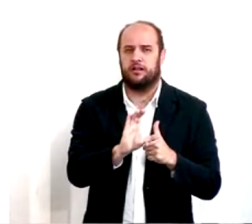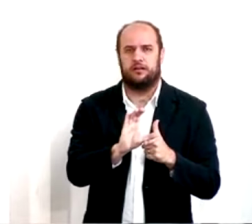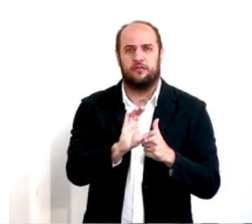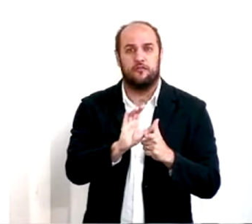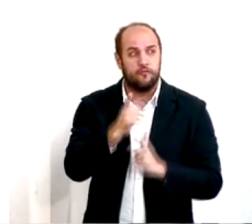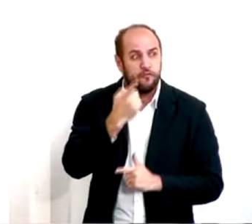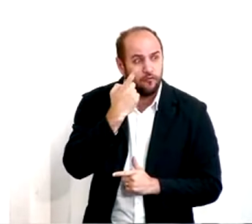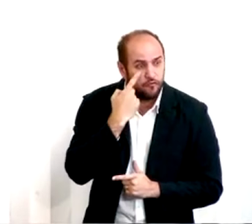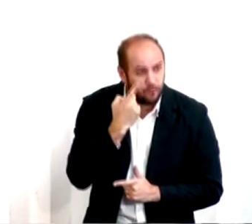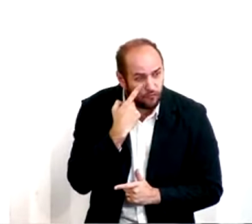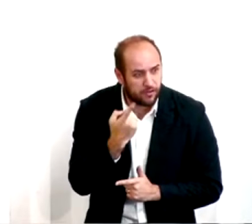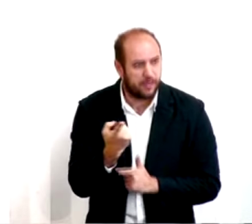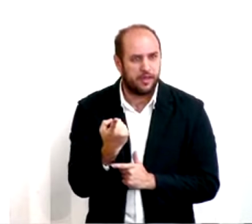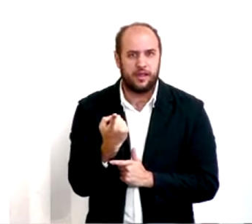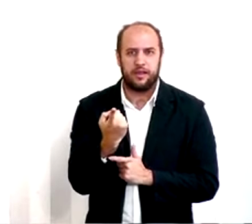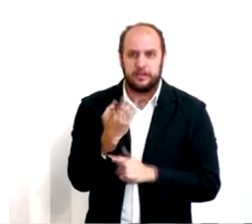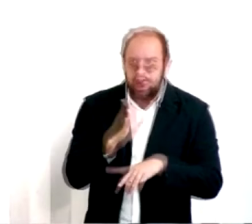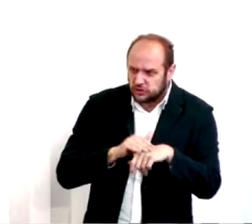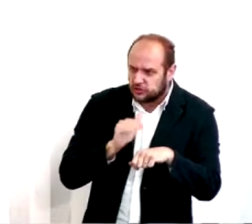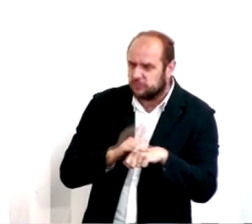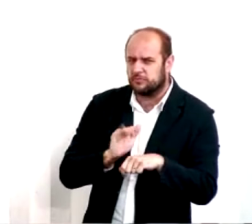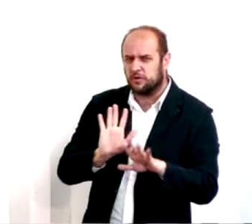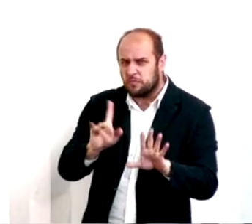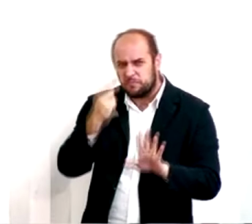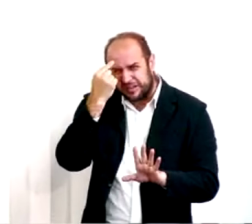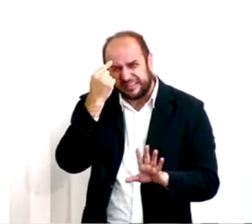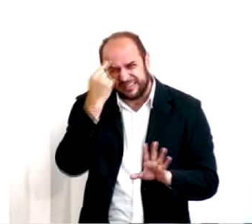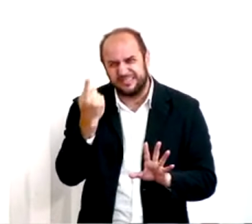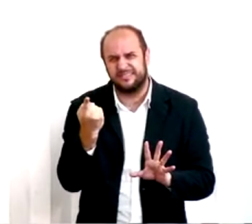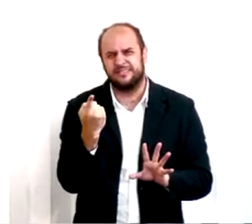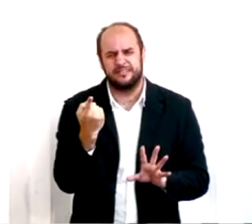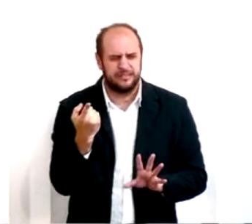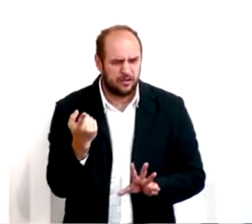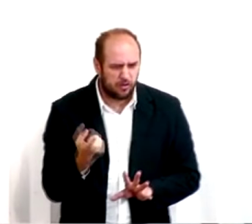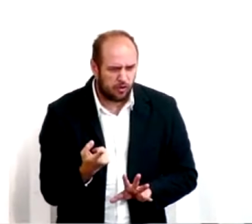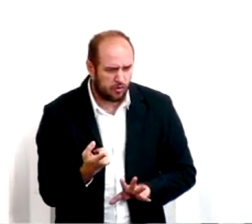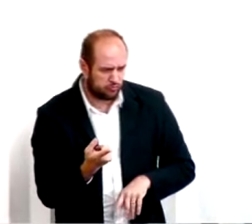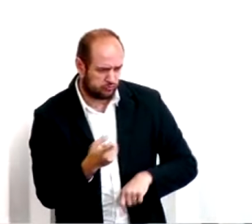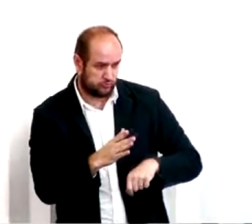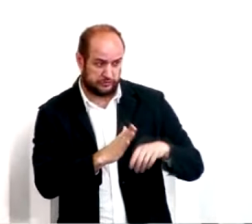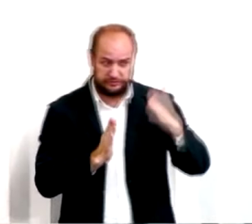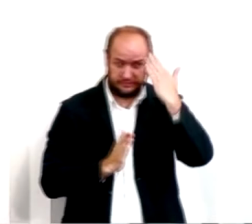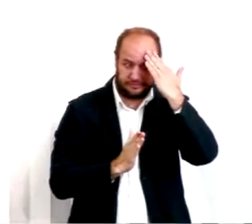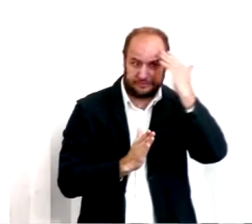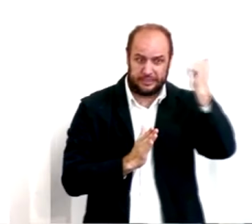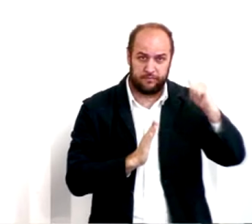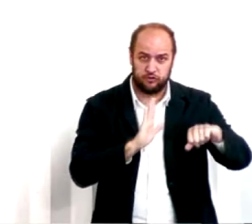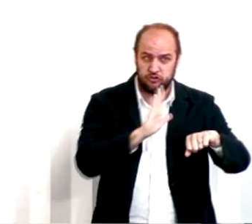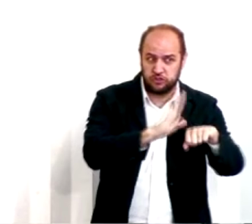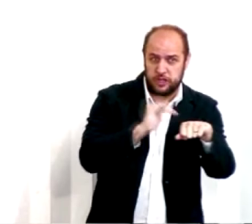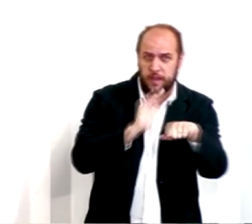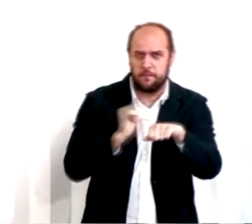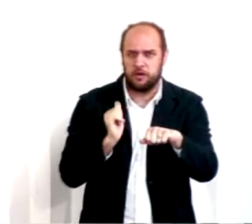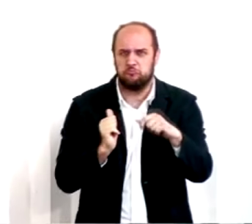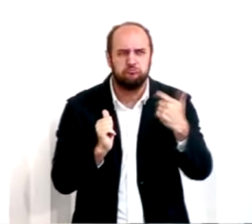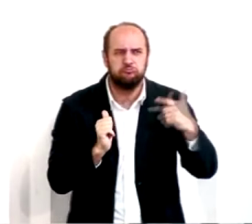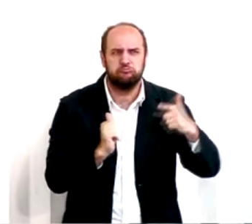vejo como é a questão dos chamados vocês já pararam para pensar que não são muitos os sábios que são chamados